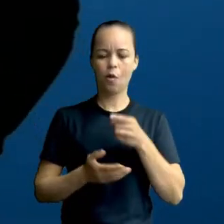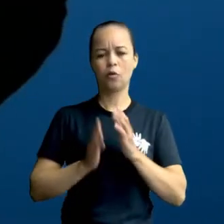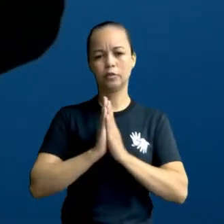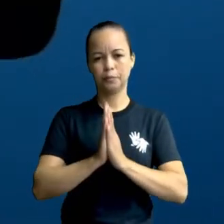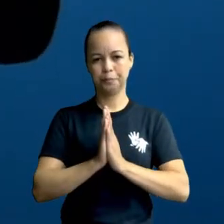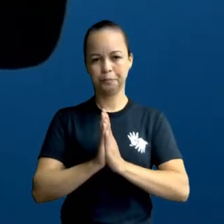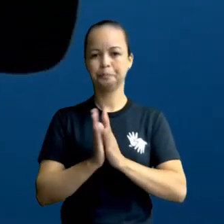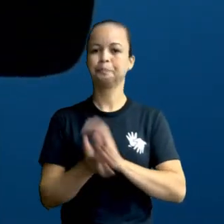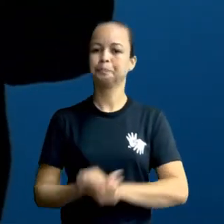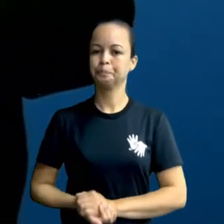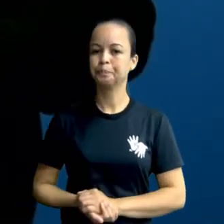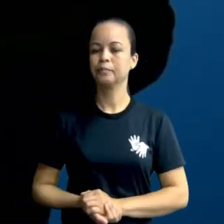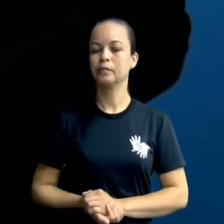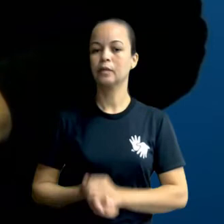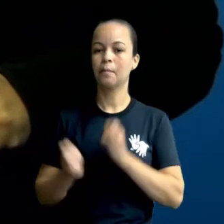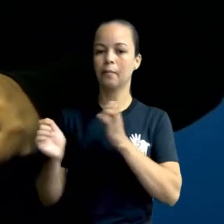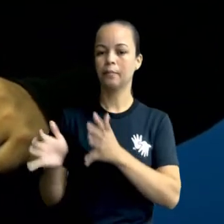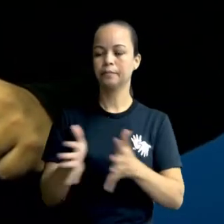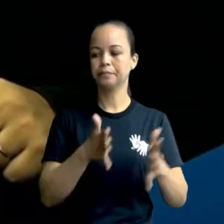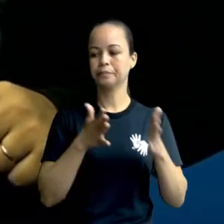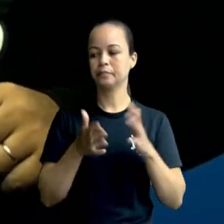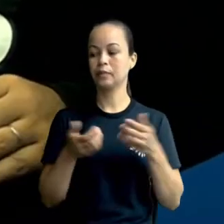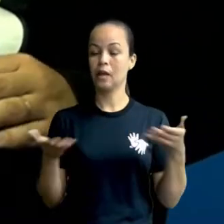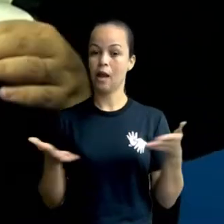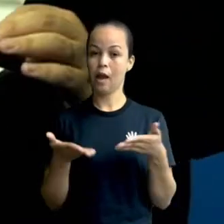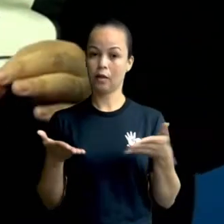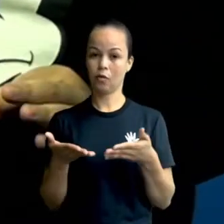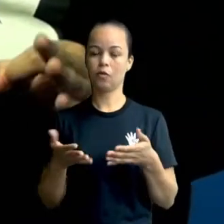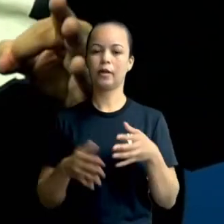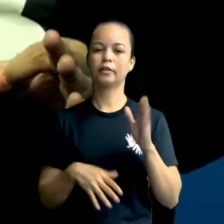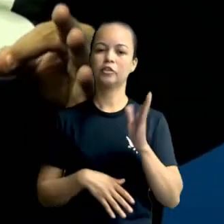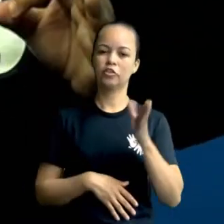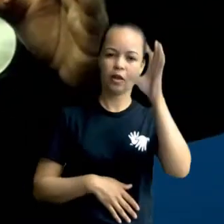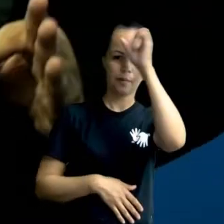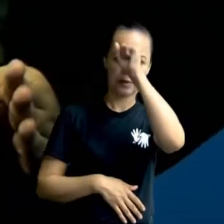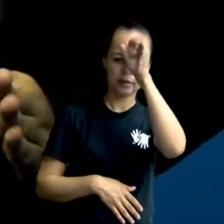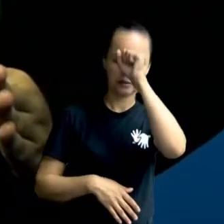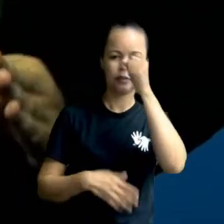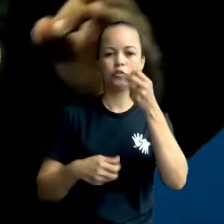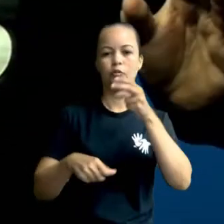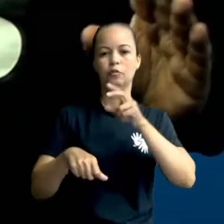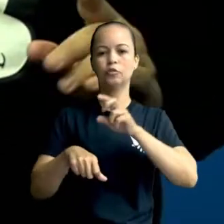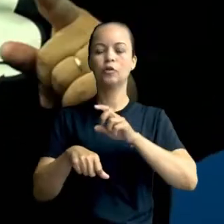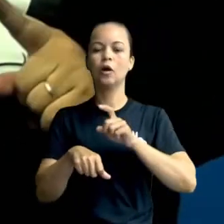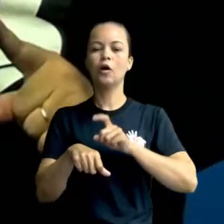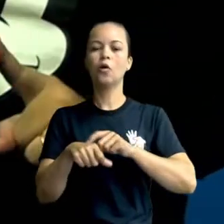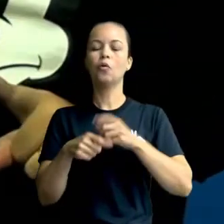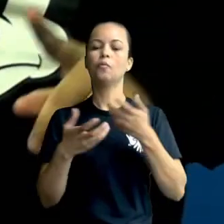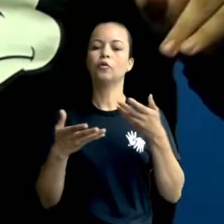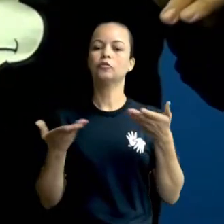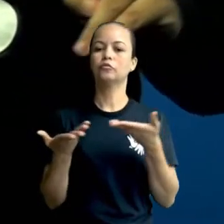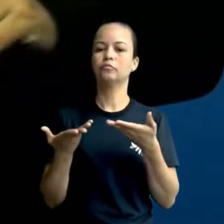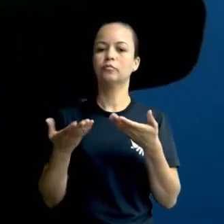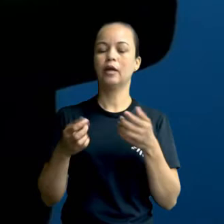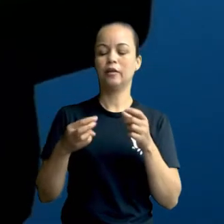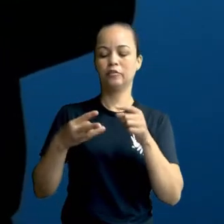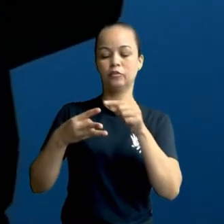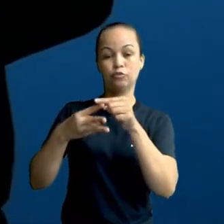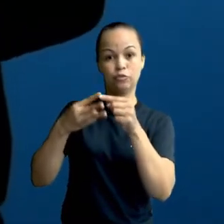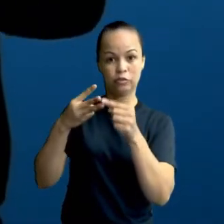bom? Prosseguindo, já agora que aprendemos também sobre os modos verbais,